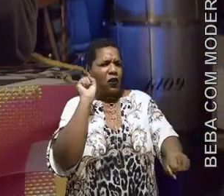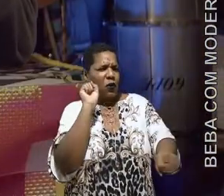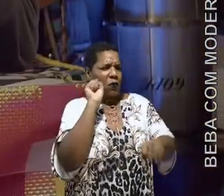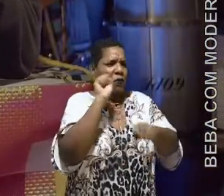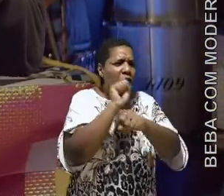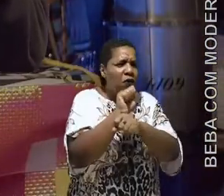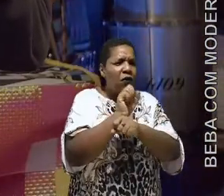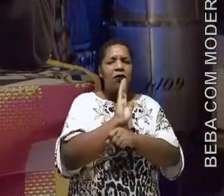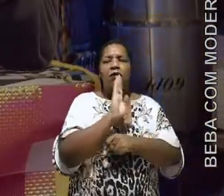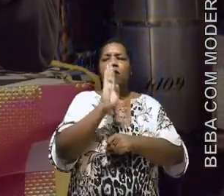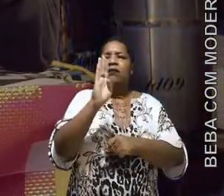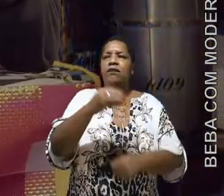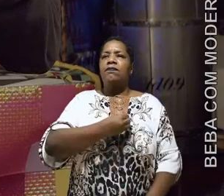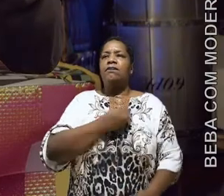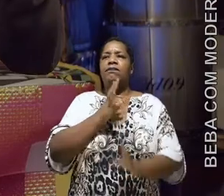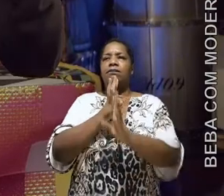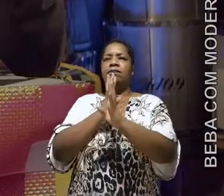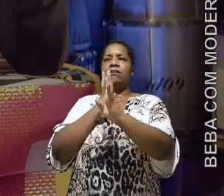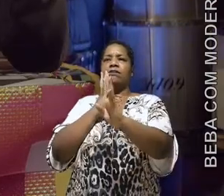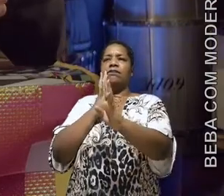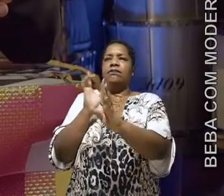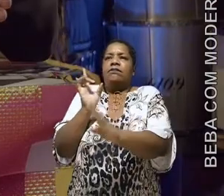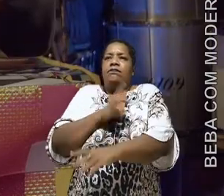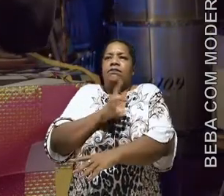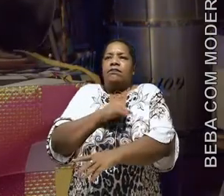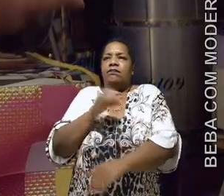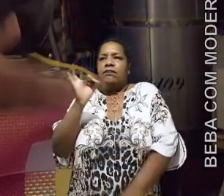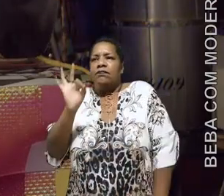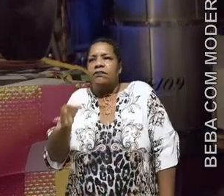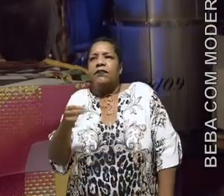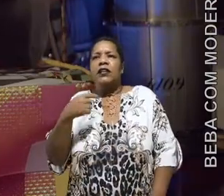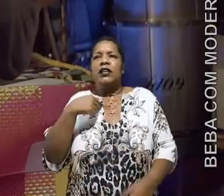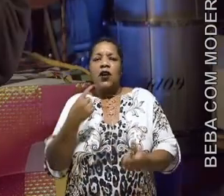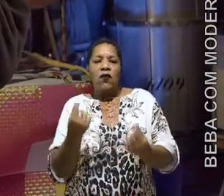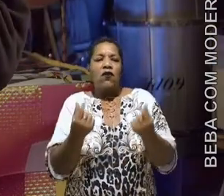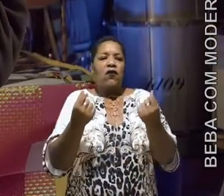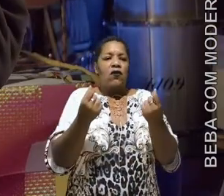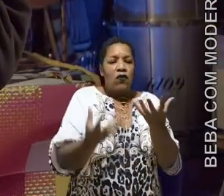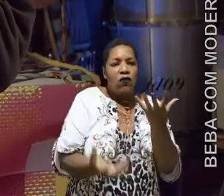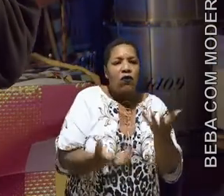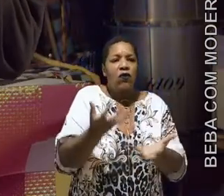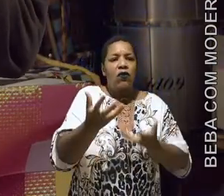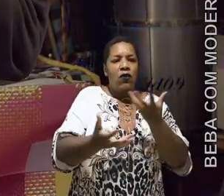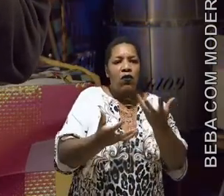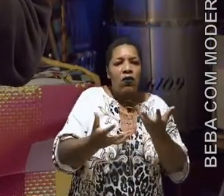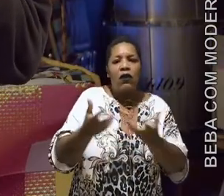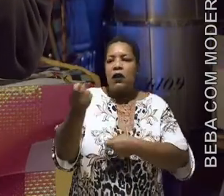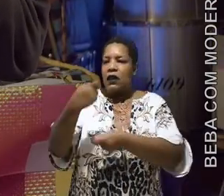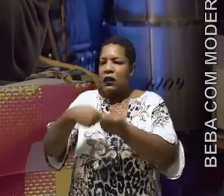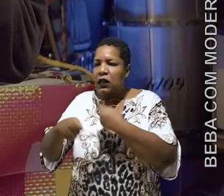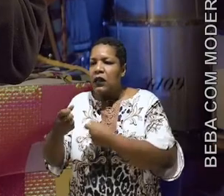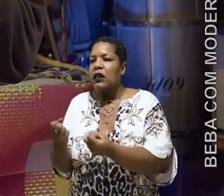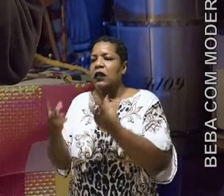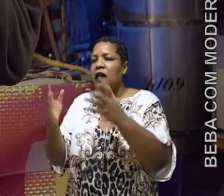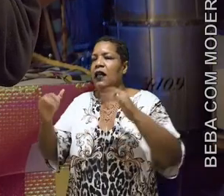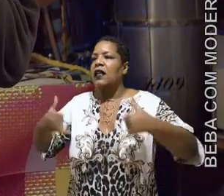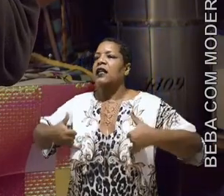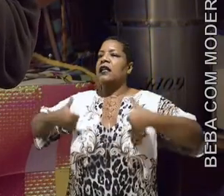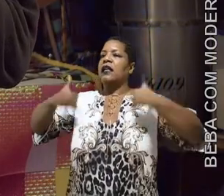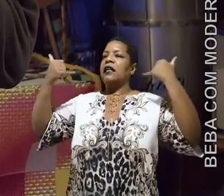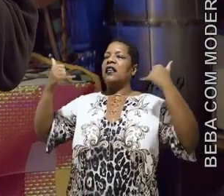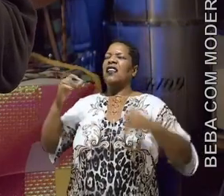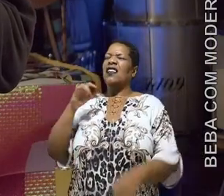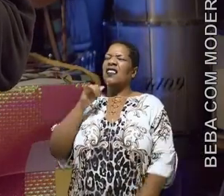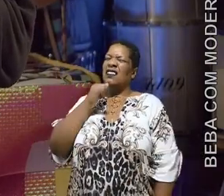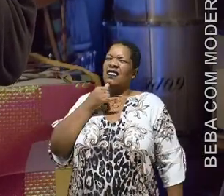Dourados caixão e fica feio fez fila citou família ficha fatura fogo fresca começa a peça Folia